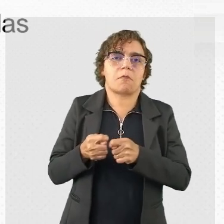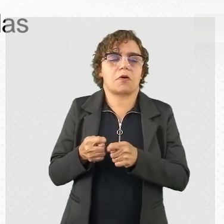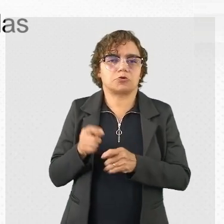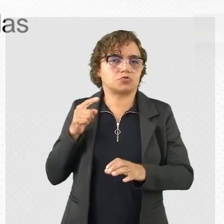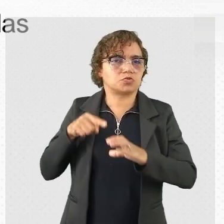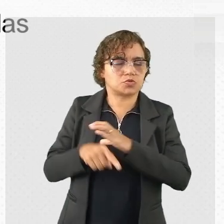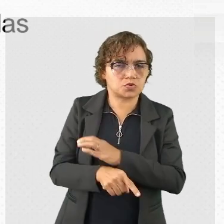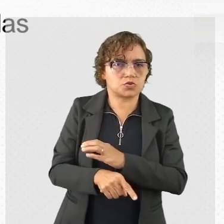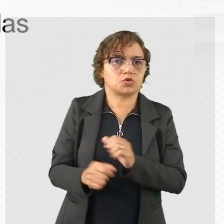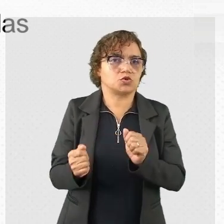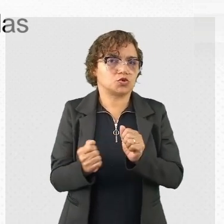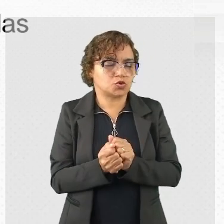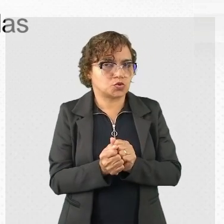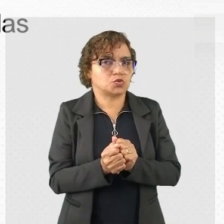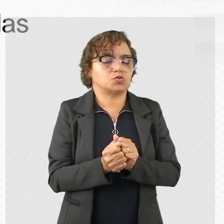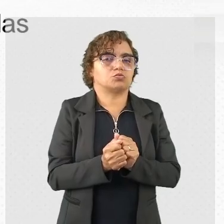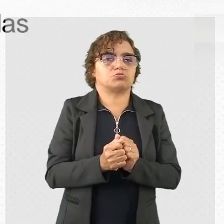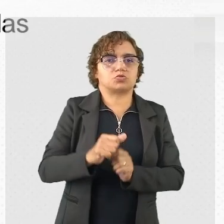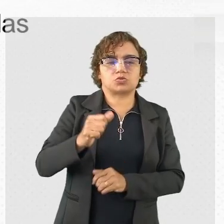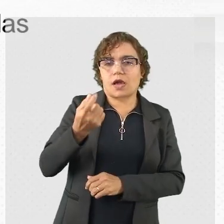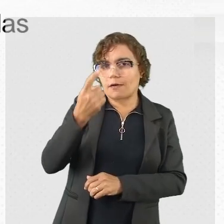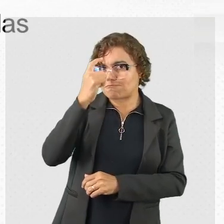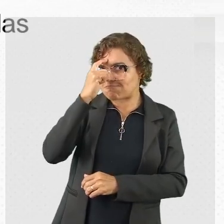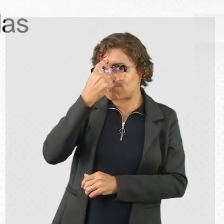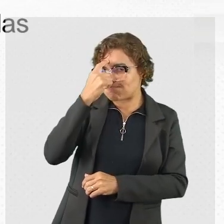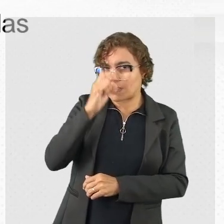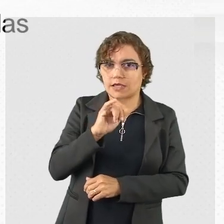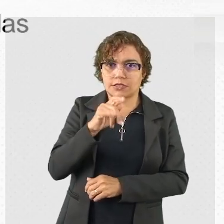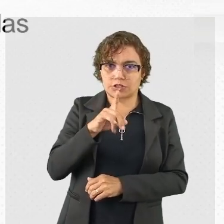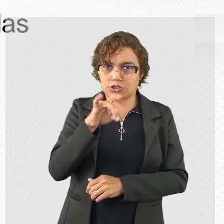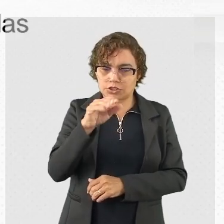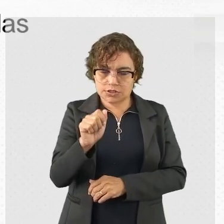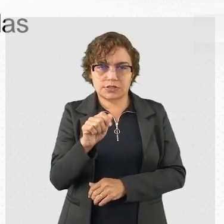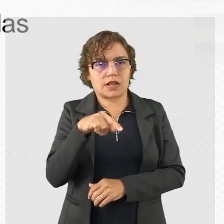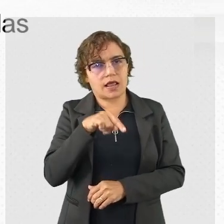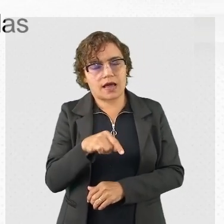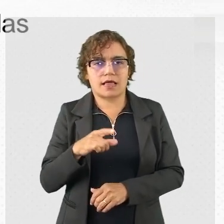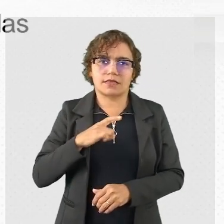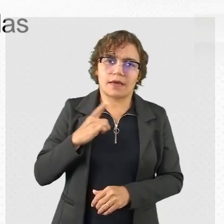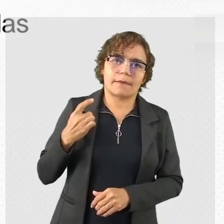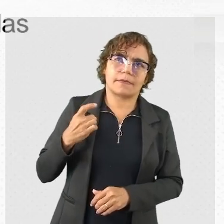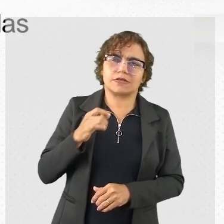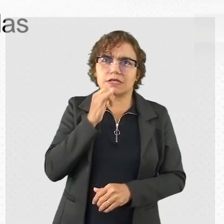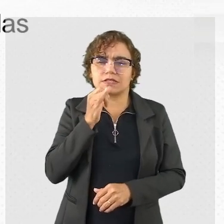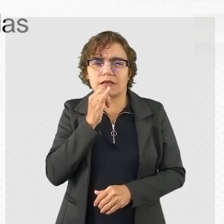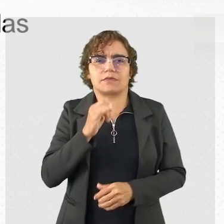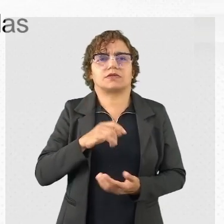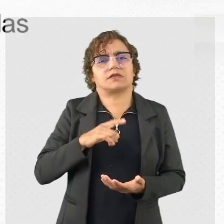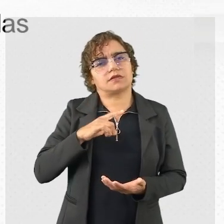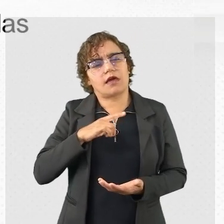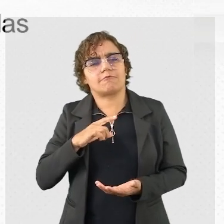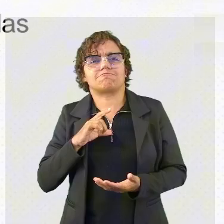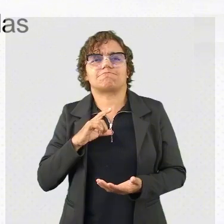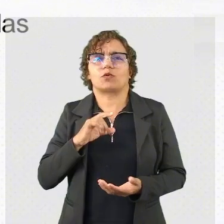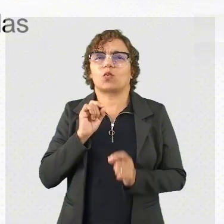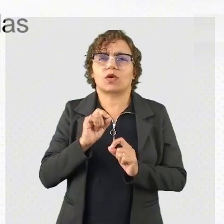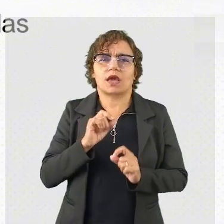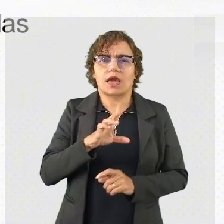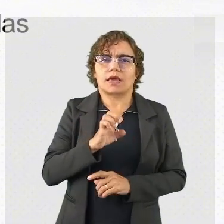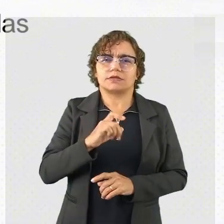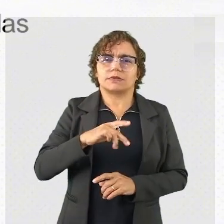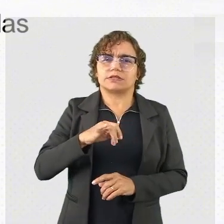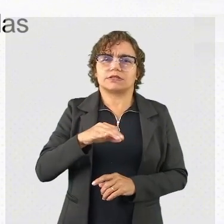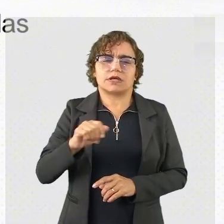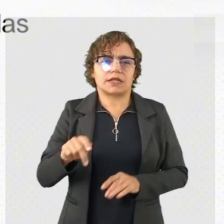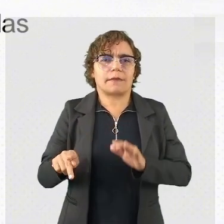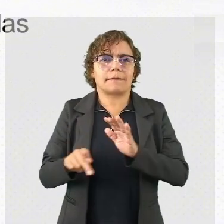as Índias, com as especiarias, conseguiu contornar ali o Cabo de Boa Esperança na África e chegar nas especiarias lá